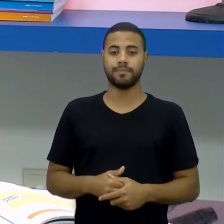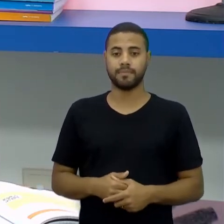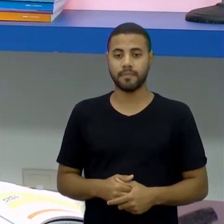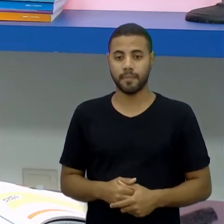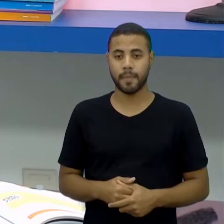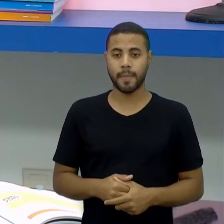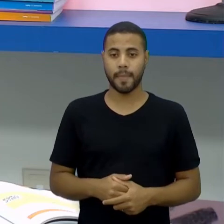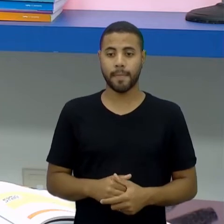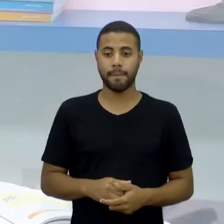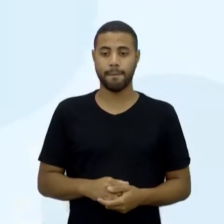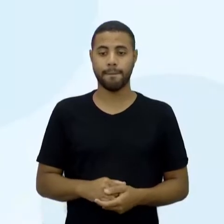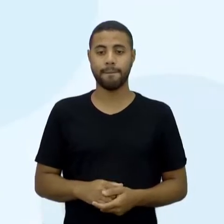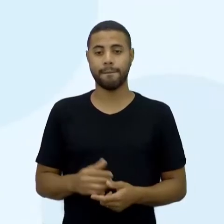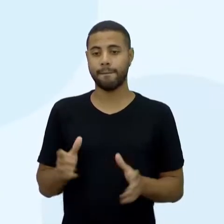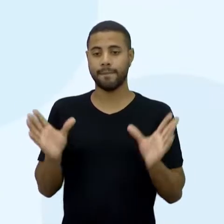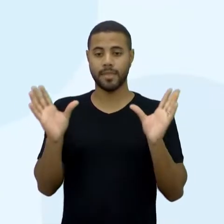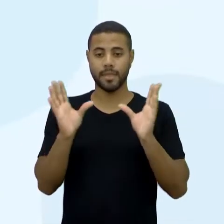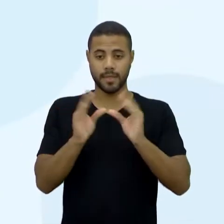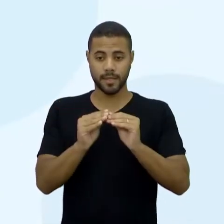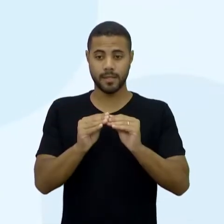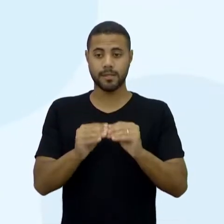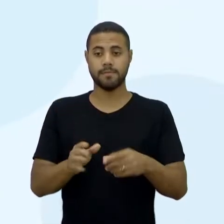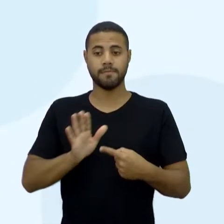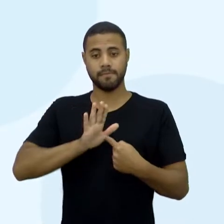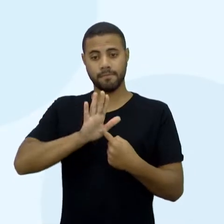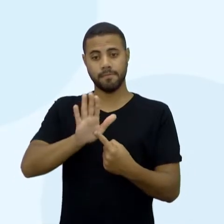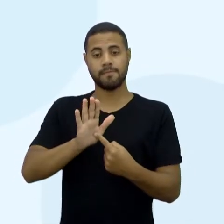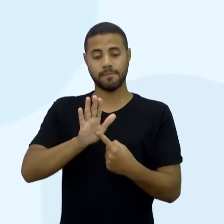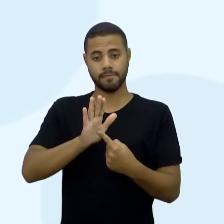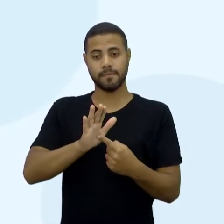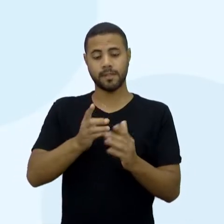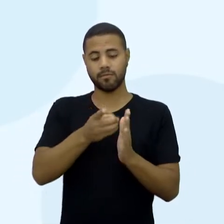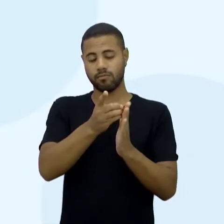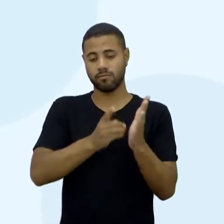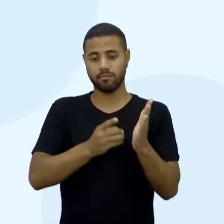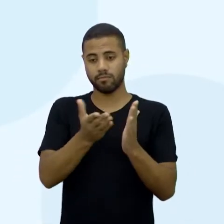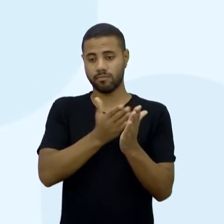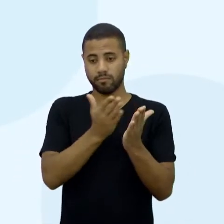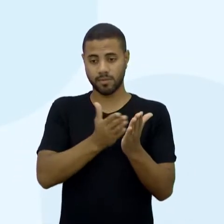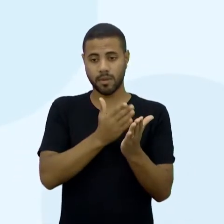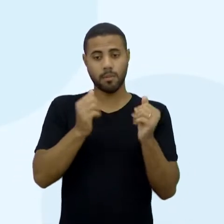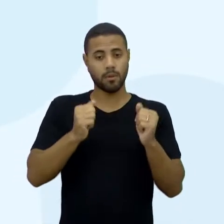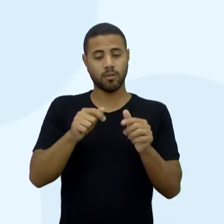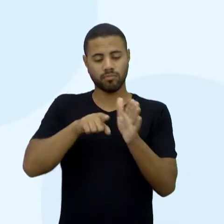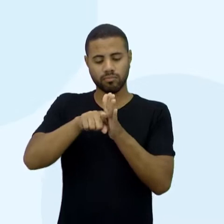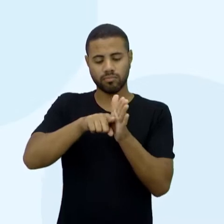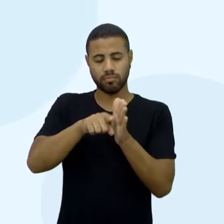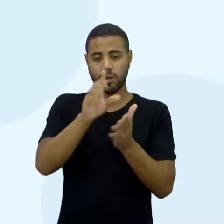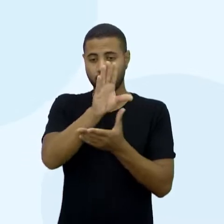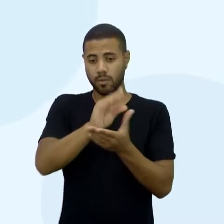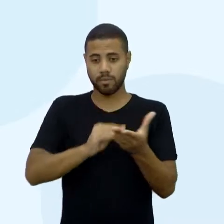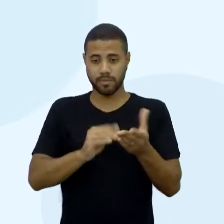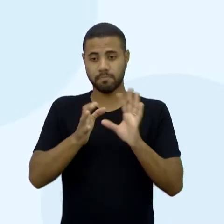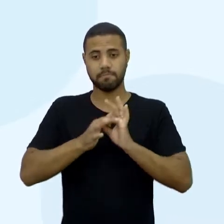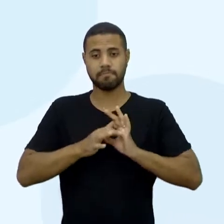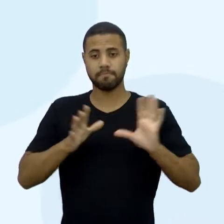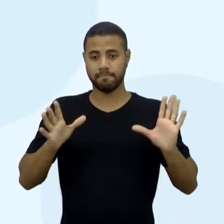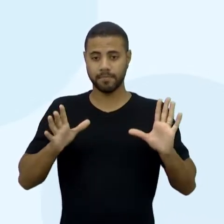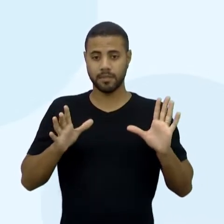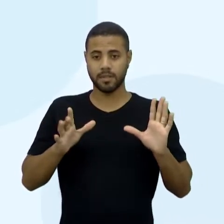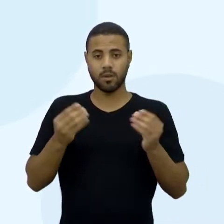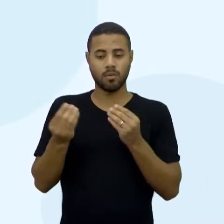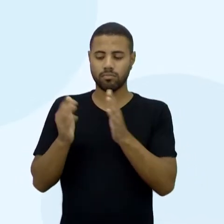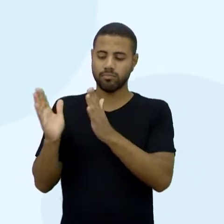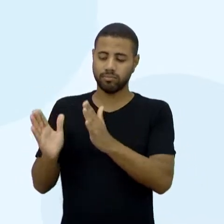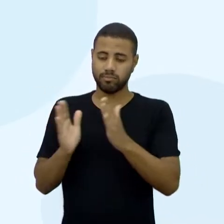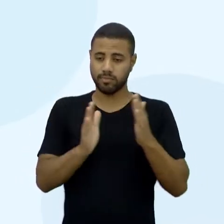frente. Esse é o nosso resuminho, tá? Nosso diário, só para que vocês copiem, não percurso, se né? percam aí o nosso legal. percurso.